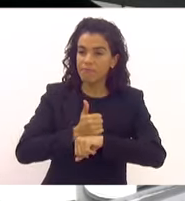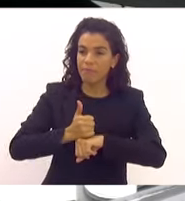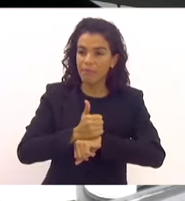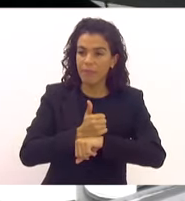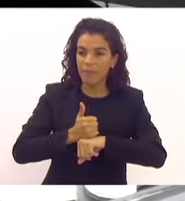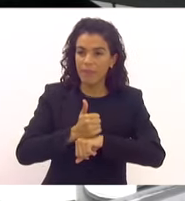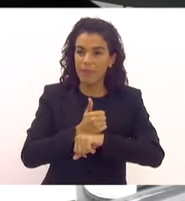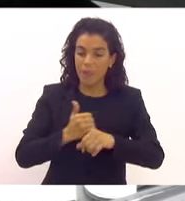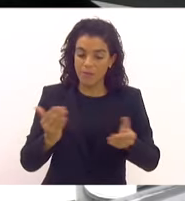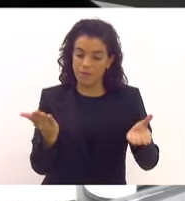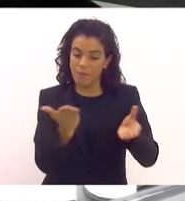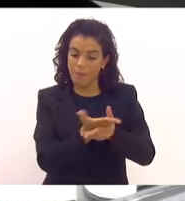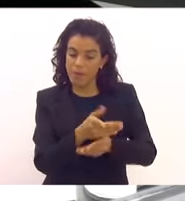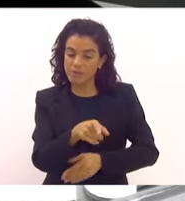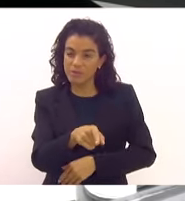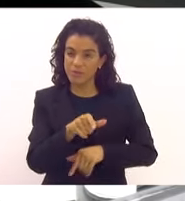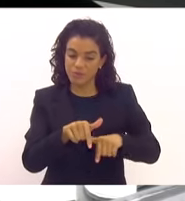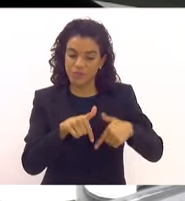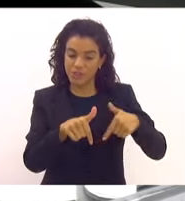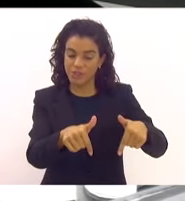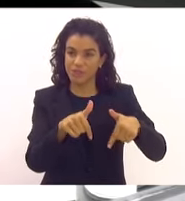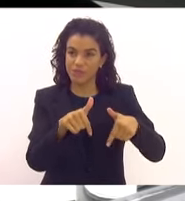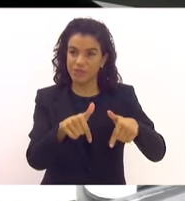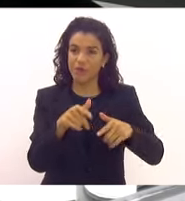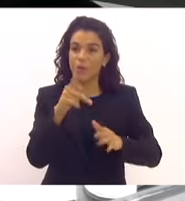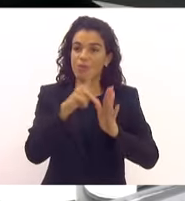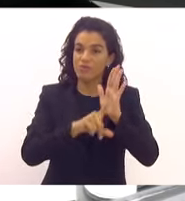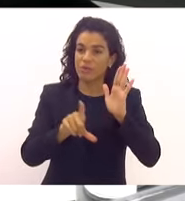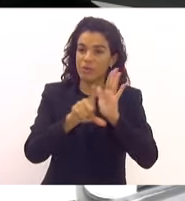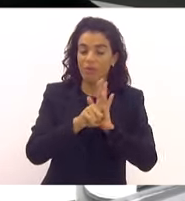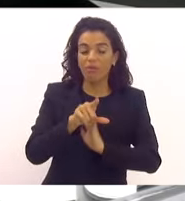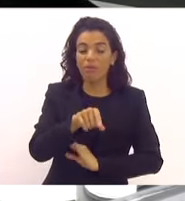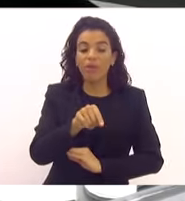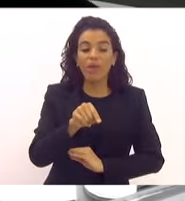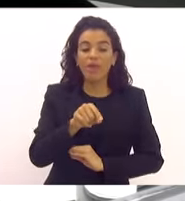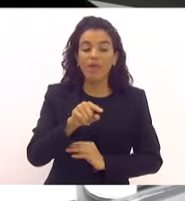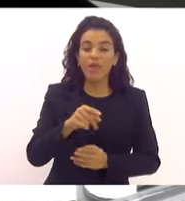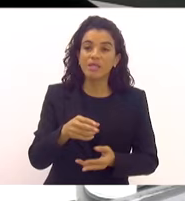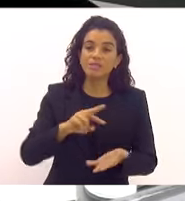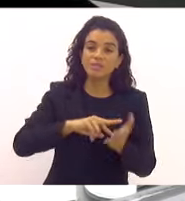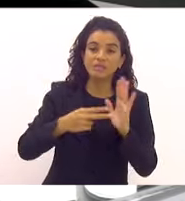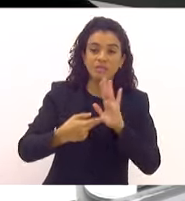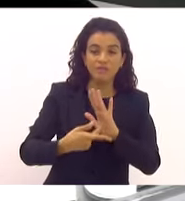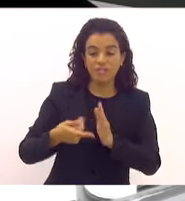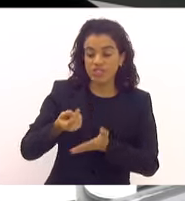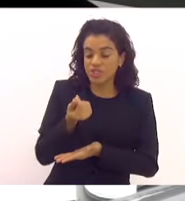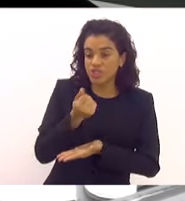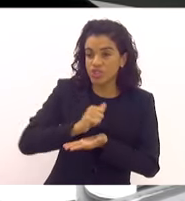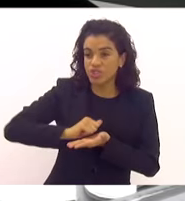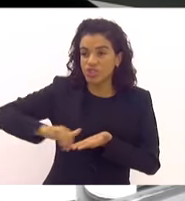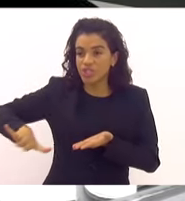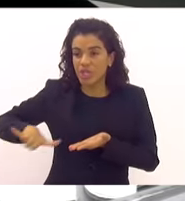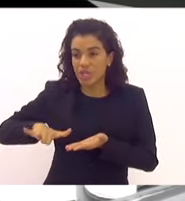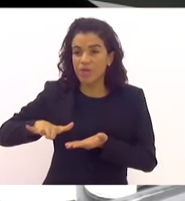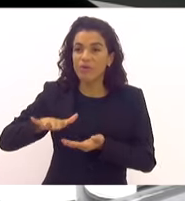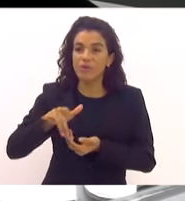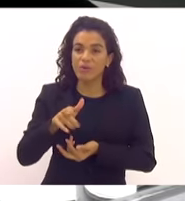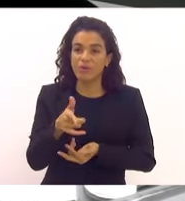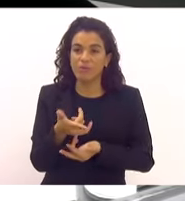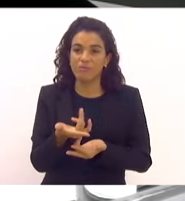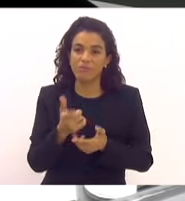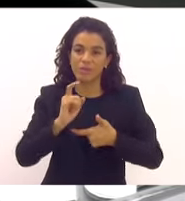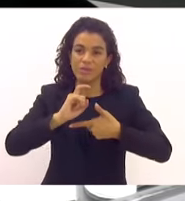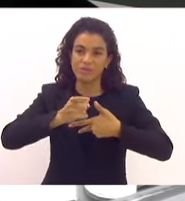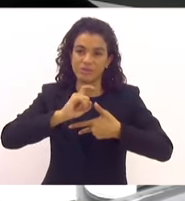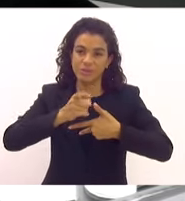processual de um vício de iniciativa por um projeto que gera despesas para o executivo. E aí, a